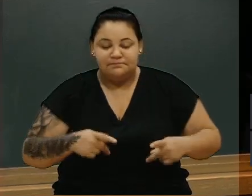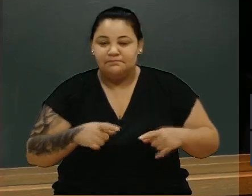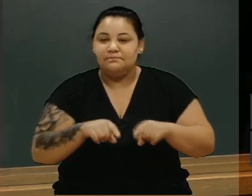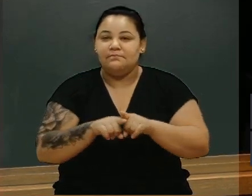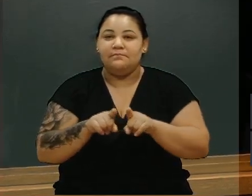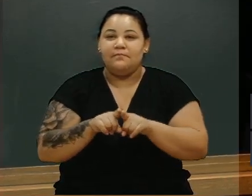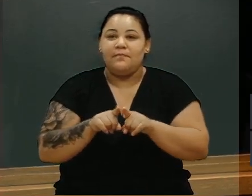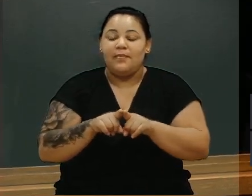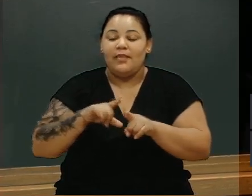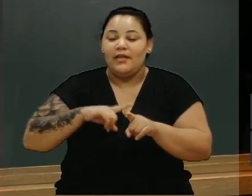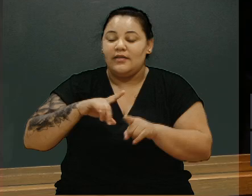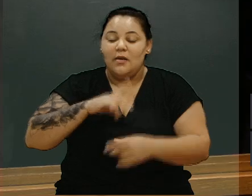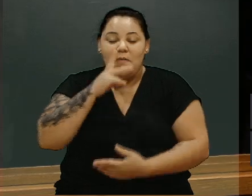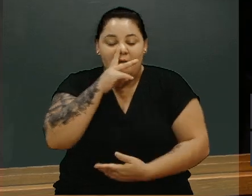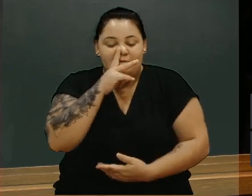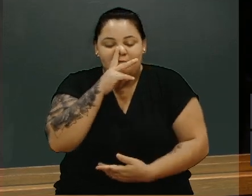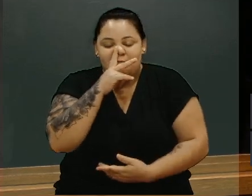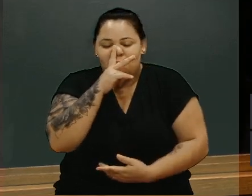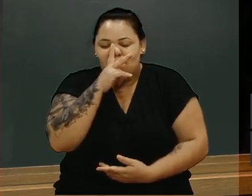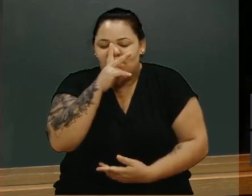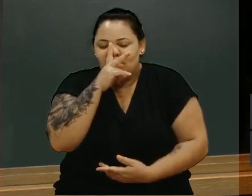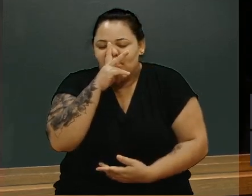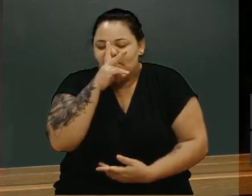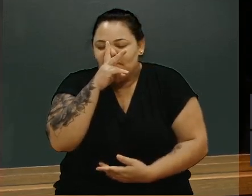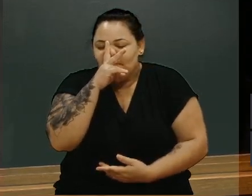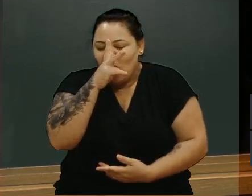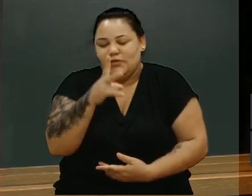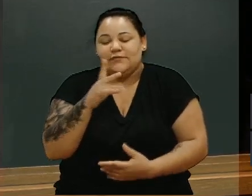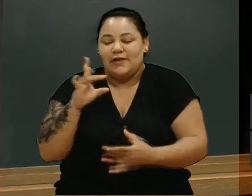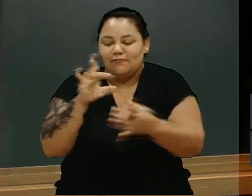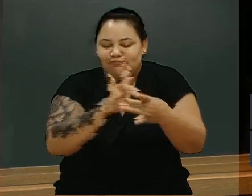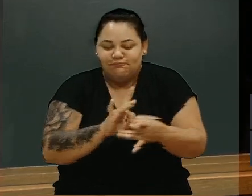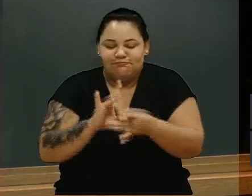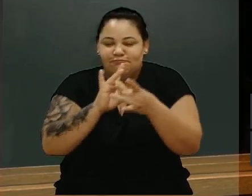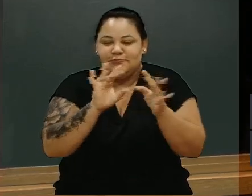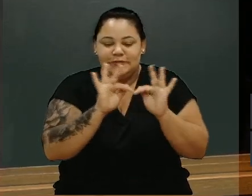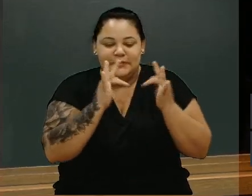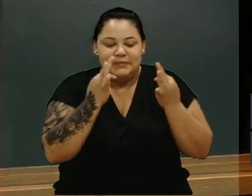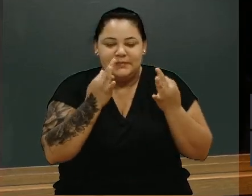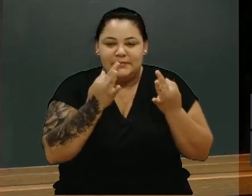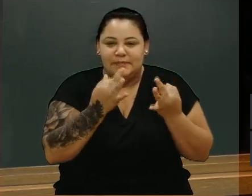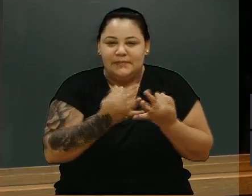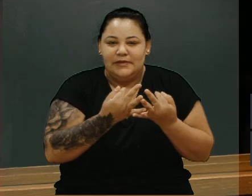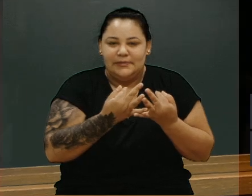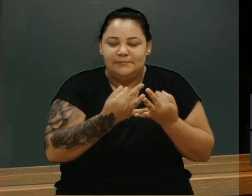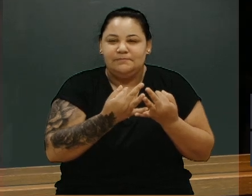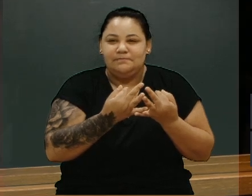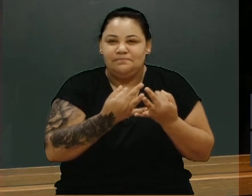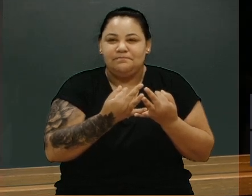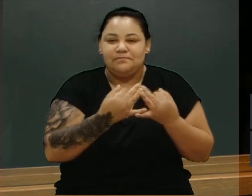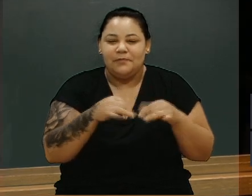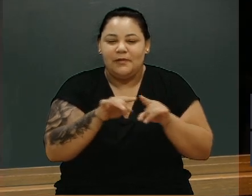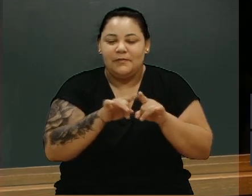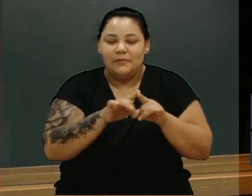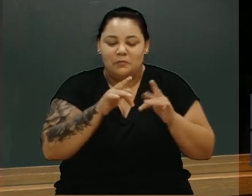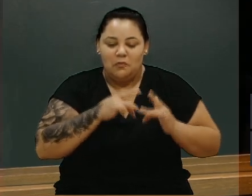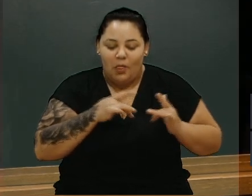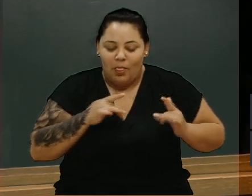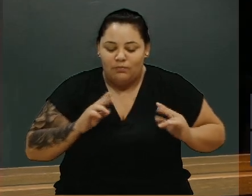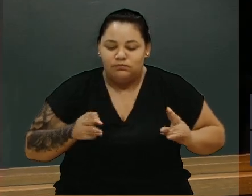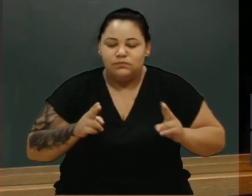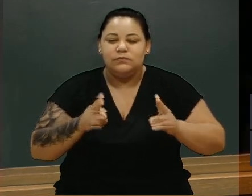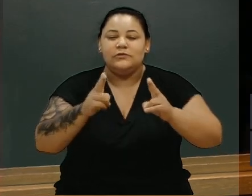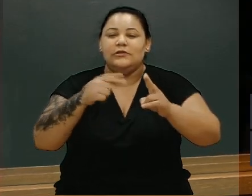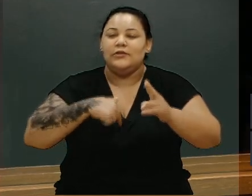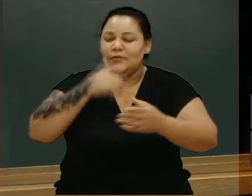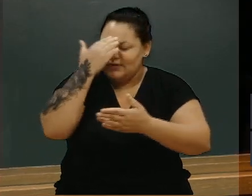numa força imanente, que vai ligando a família humana numa corrente luminosa, de fraternidade universal. Creio na solidariedade